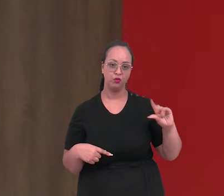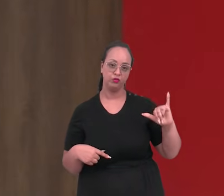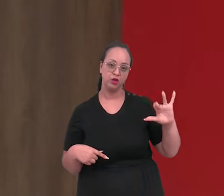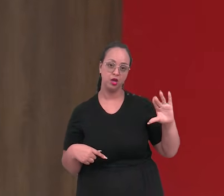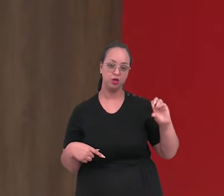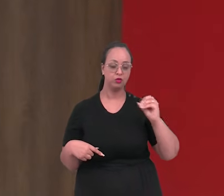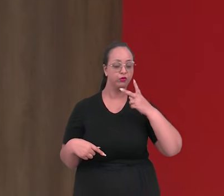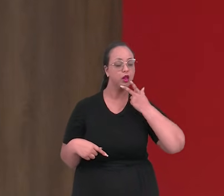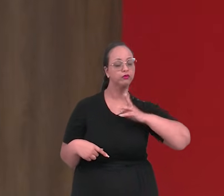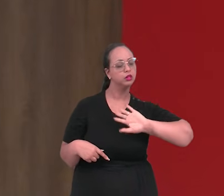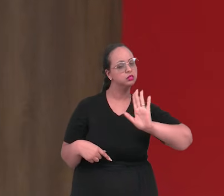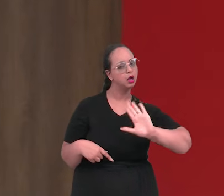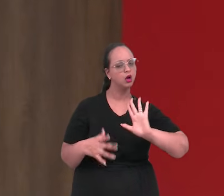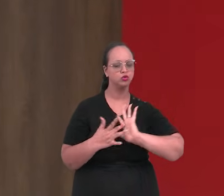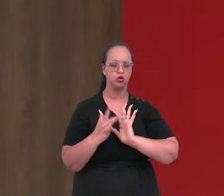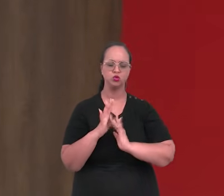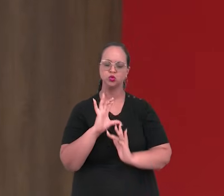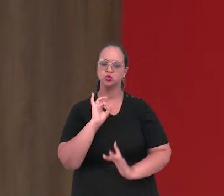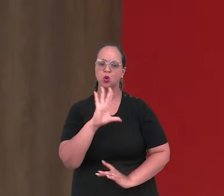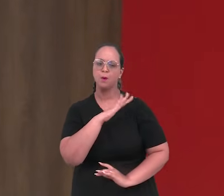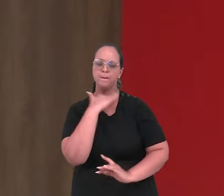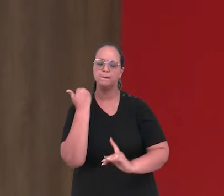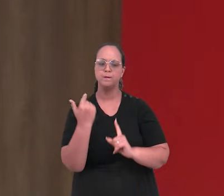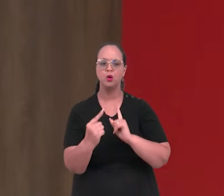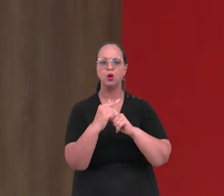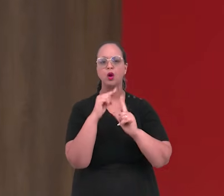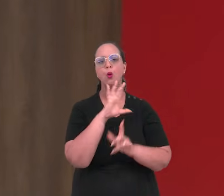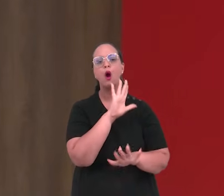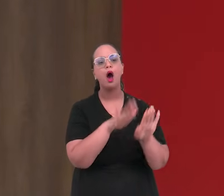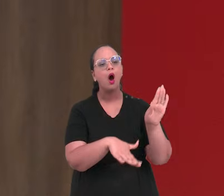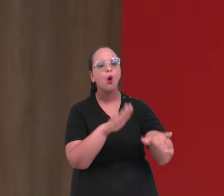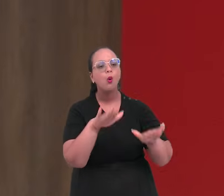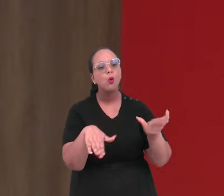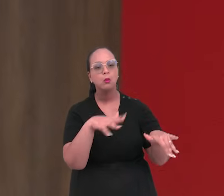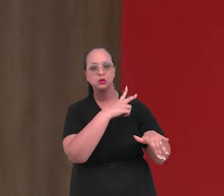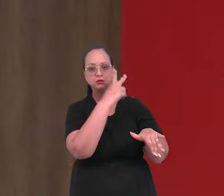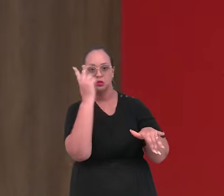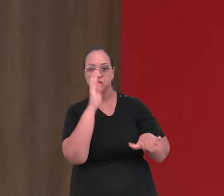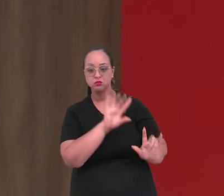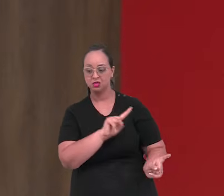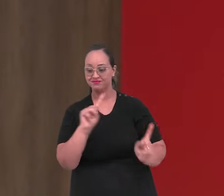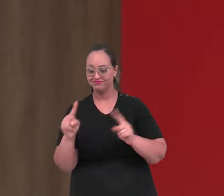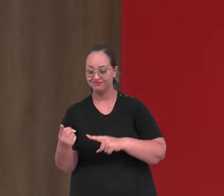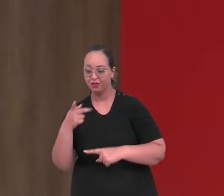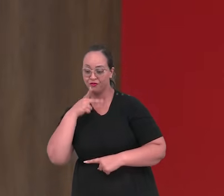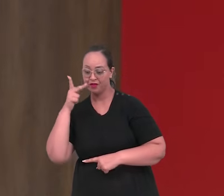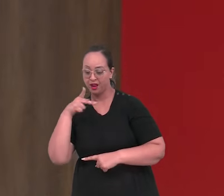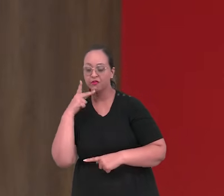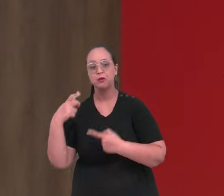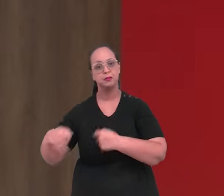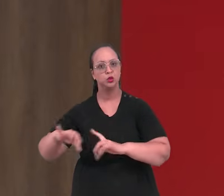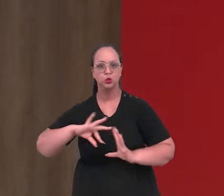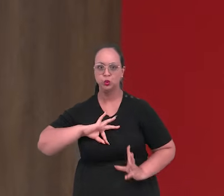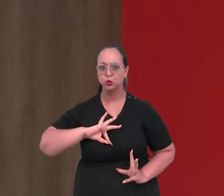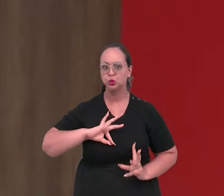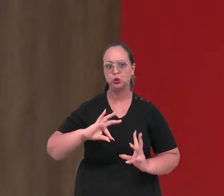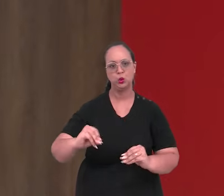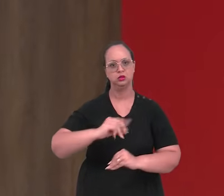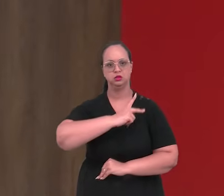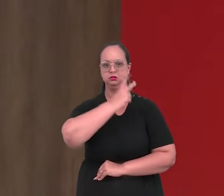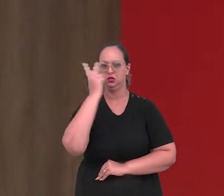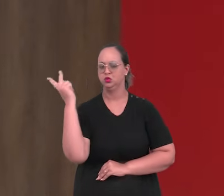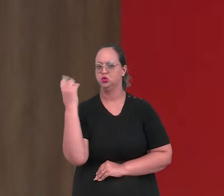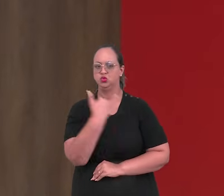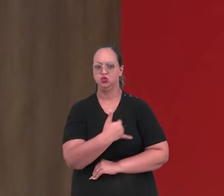pessoas determinadas, e claramente na Bíblia mostra também que a salvação é universal. Para quem aceitar Jesus,